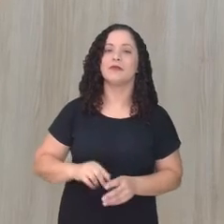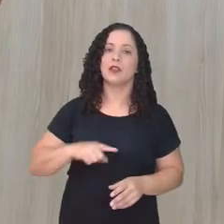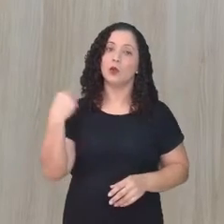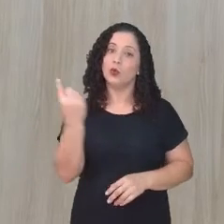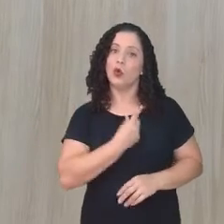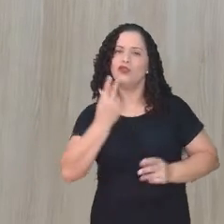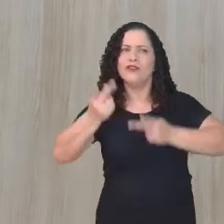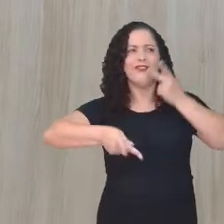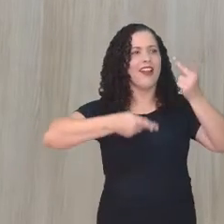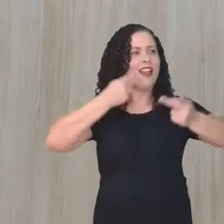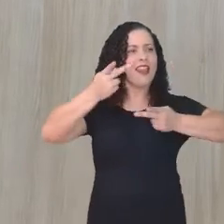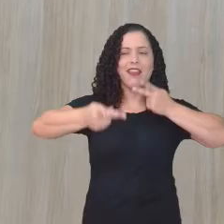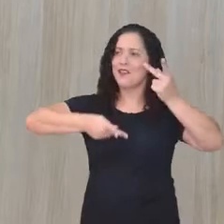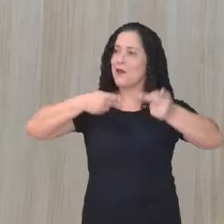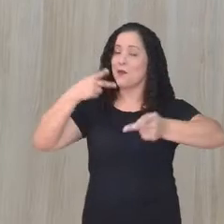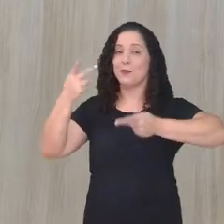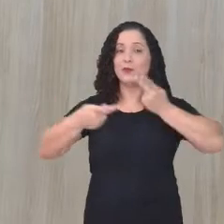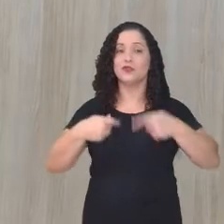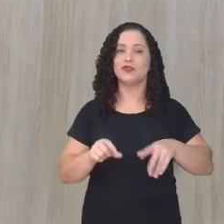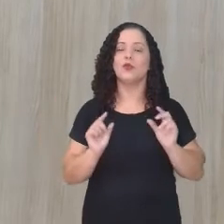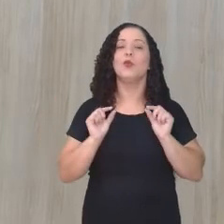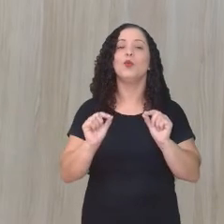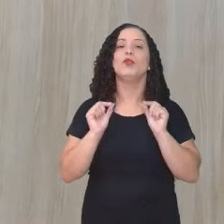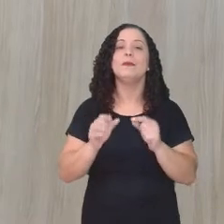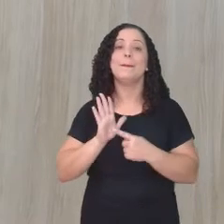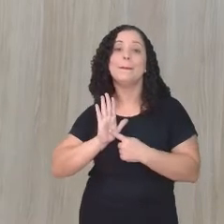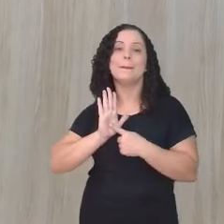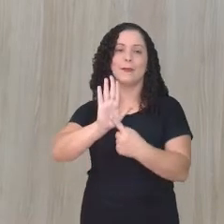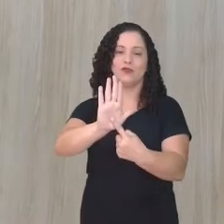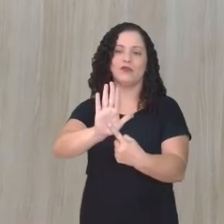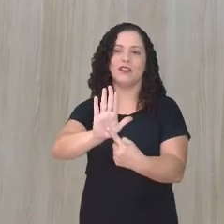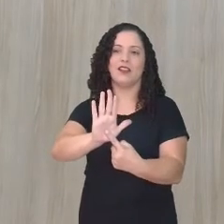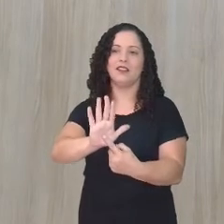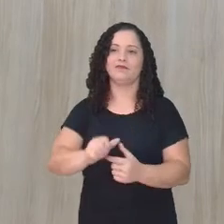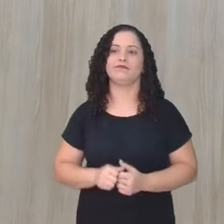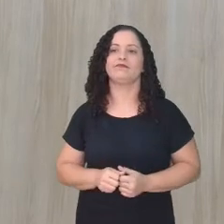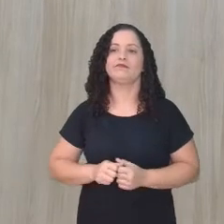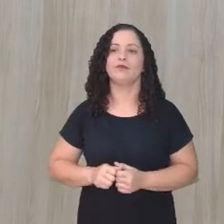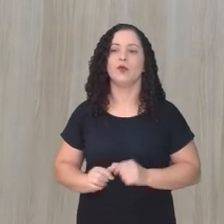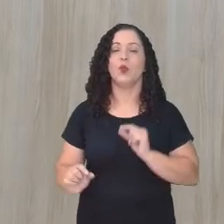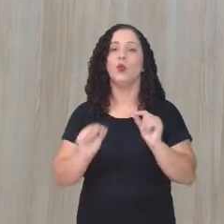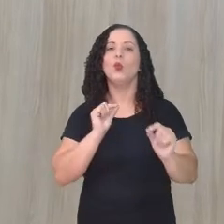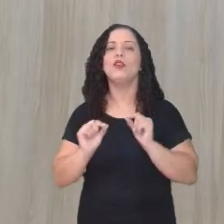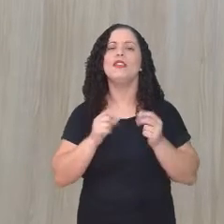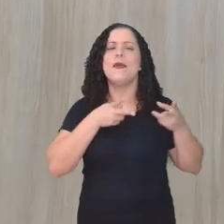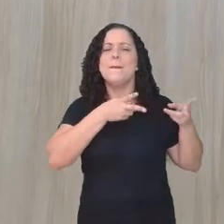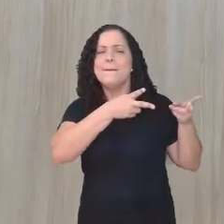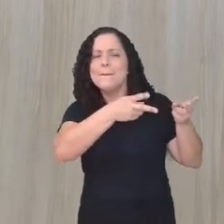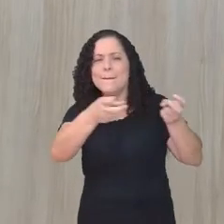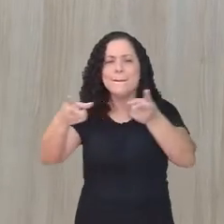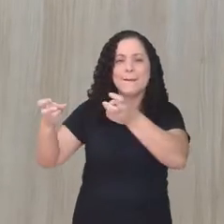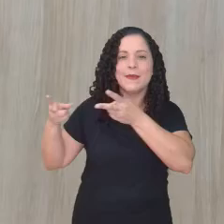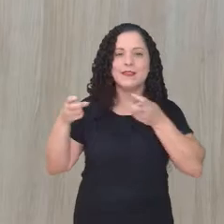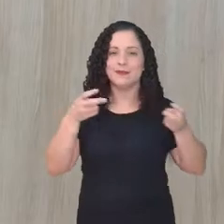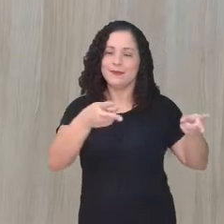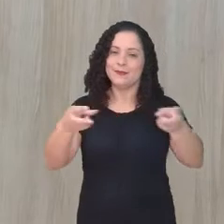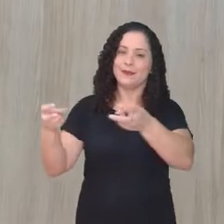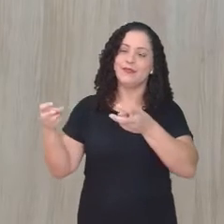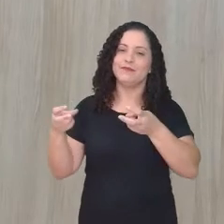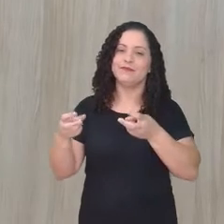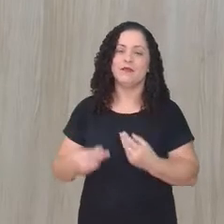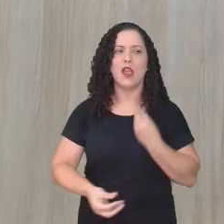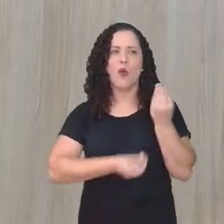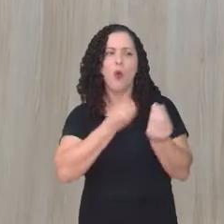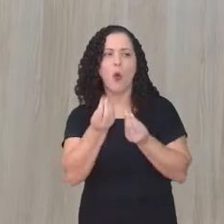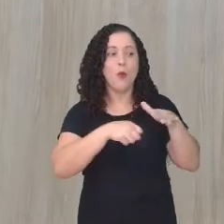das coisas influi diretamente nas concepções que temos delas. Então, como